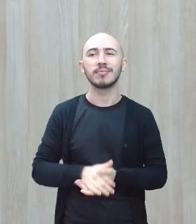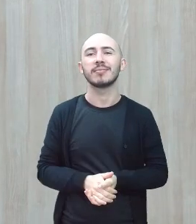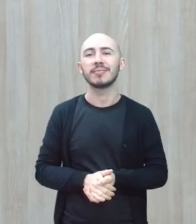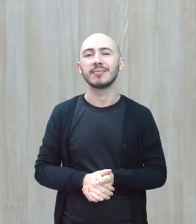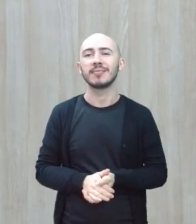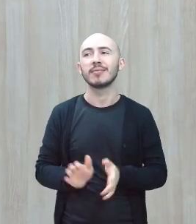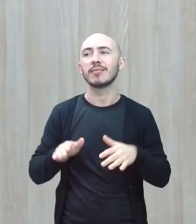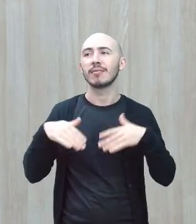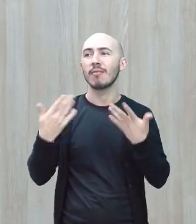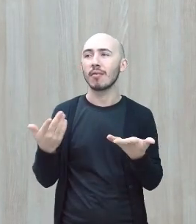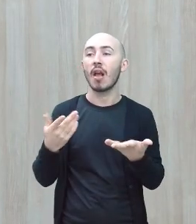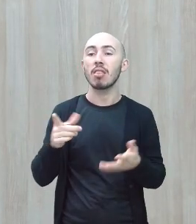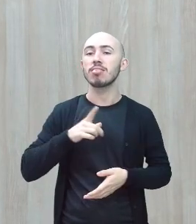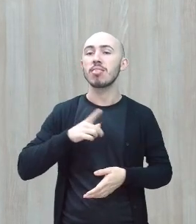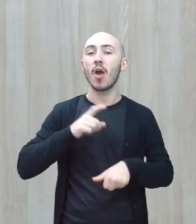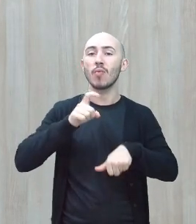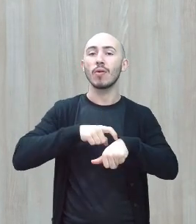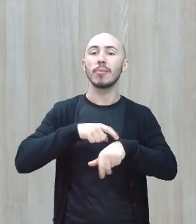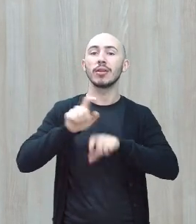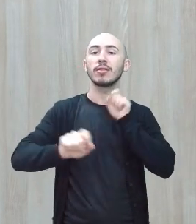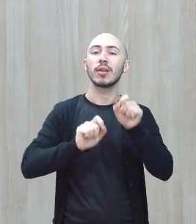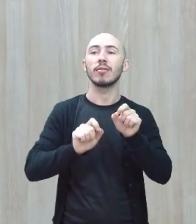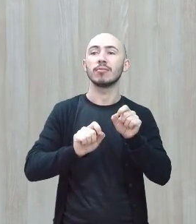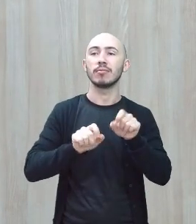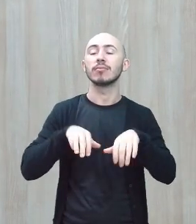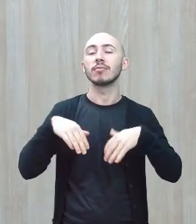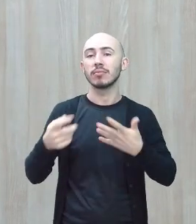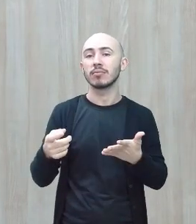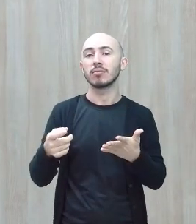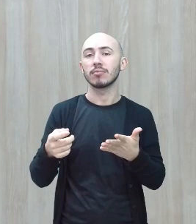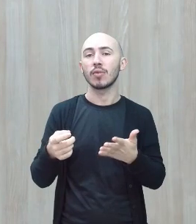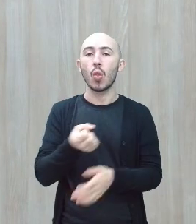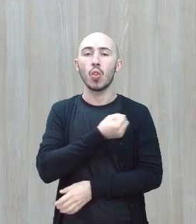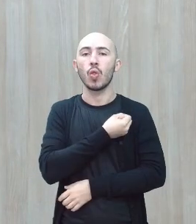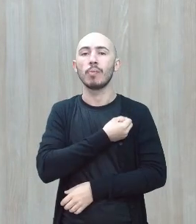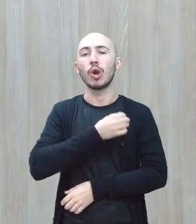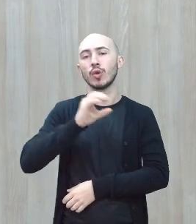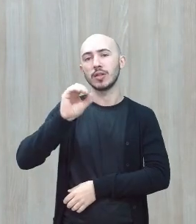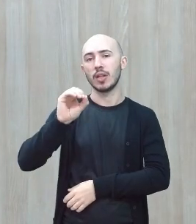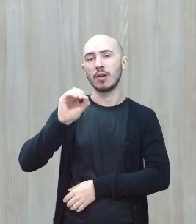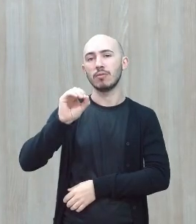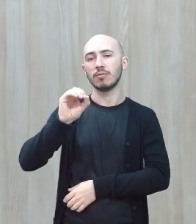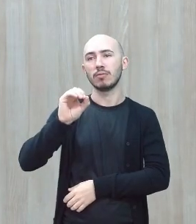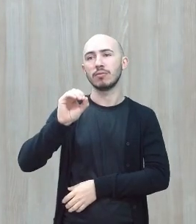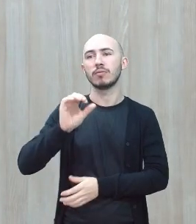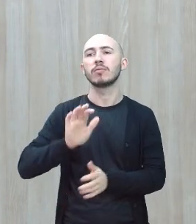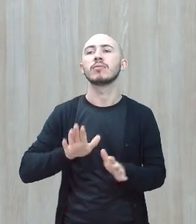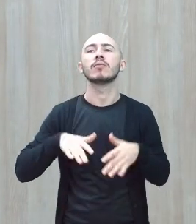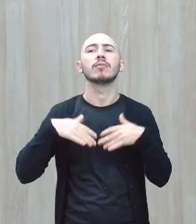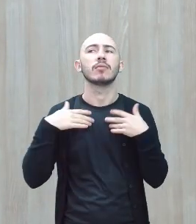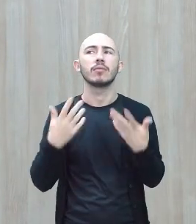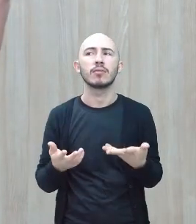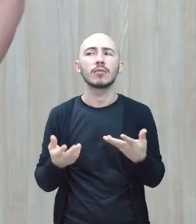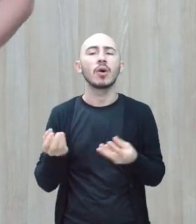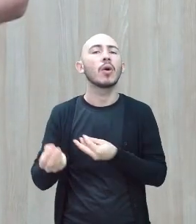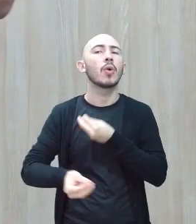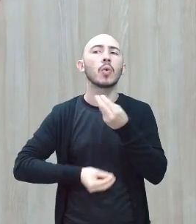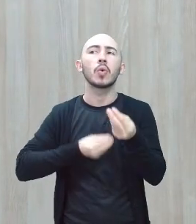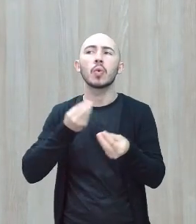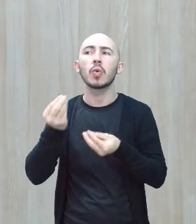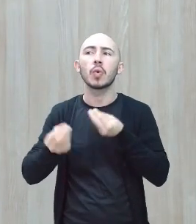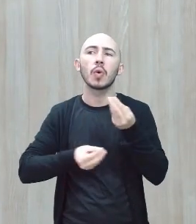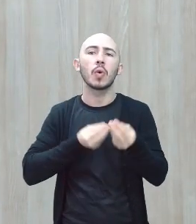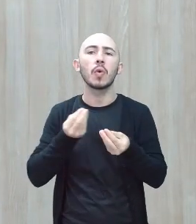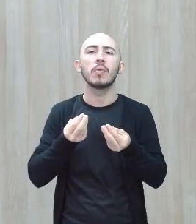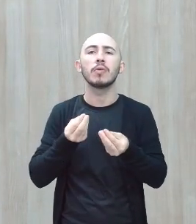chega uma hora que a gente aperta no 0, tá? Então, por exemplo, 80. Como é que é o 0 na linha